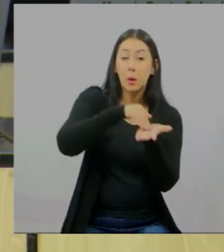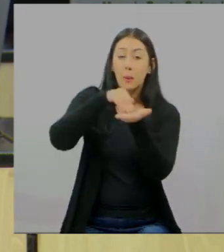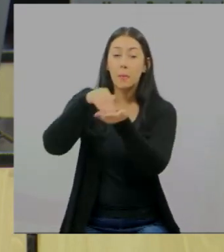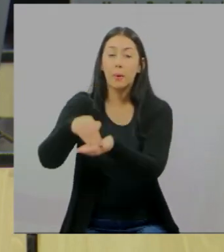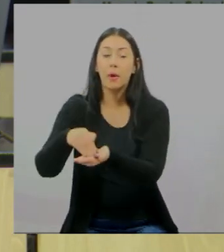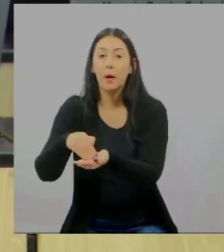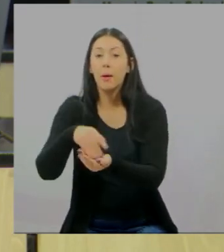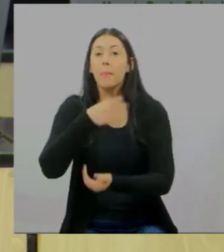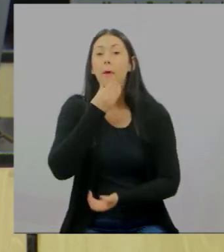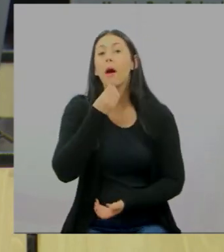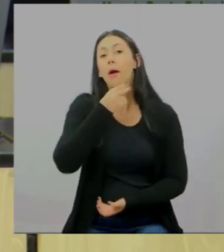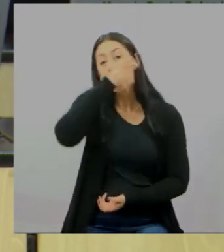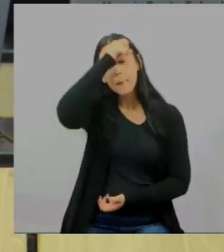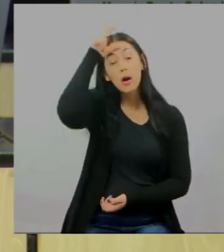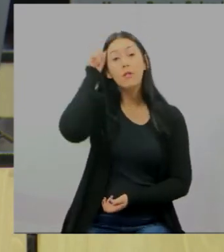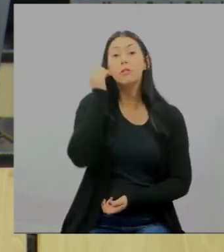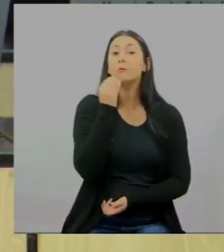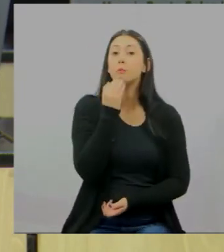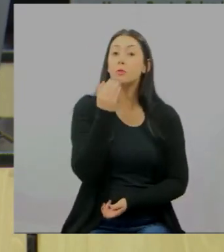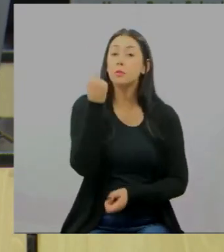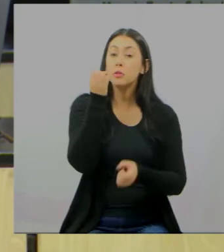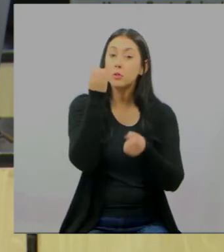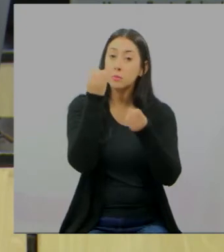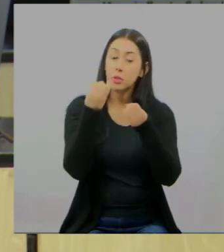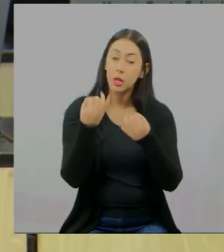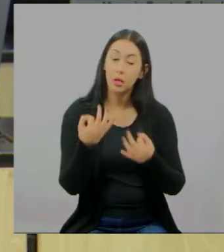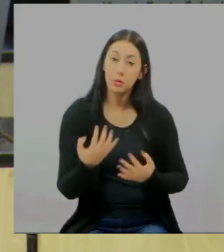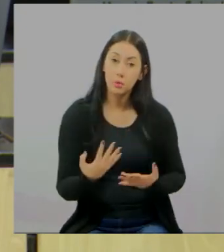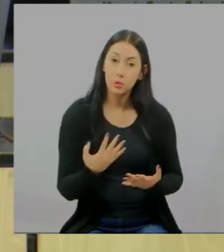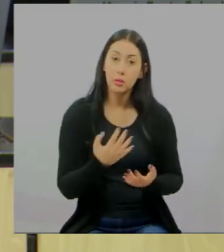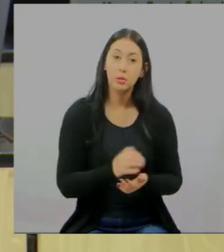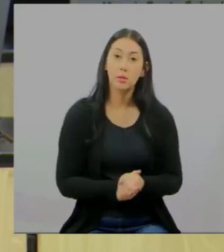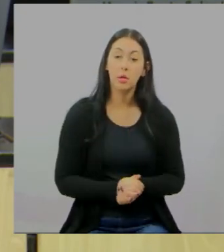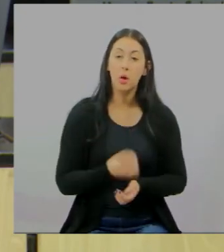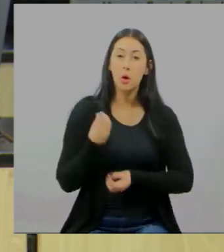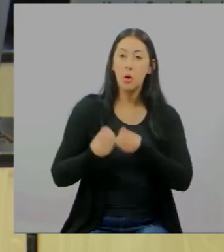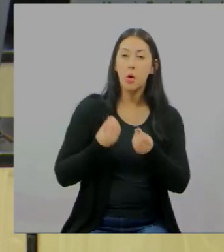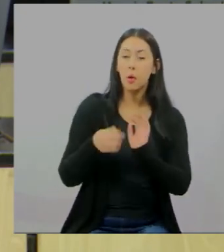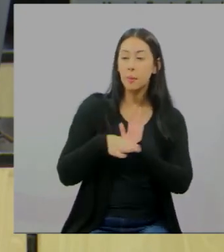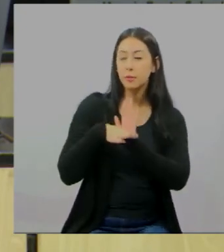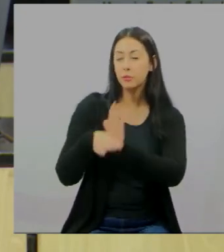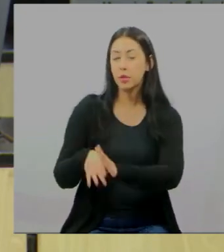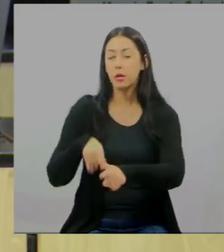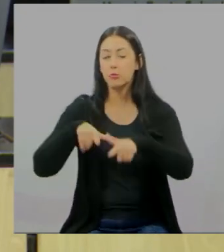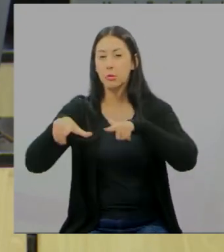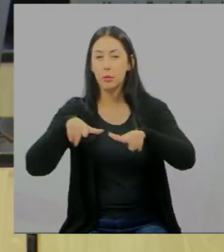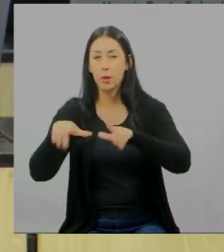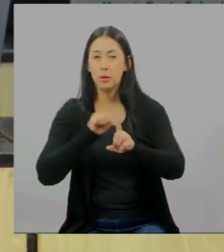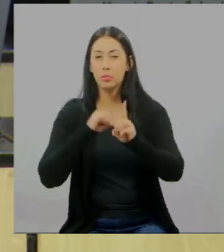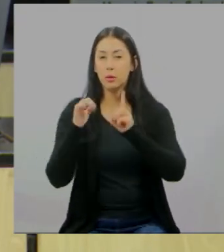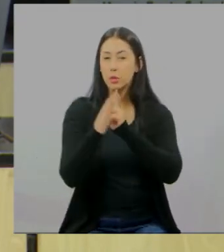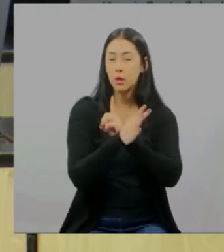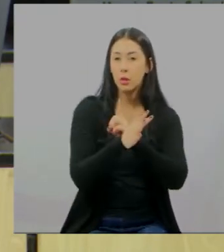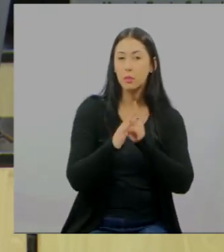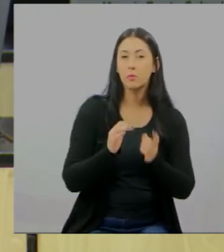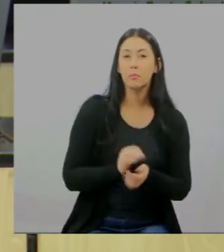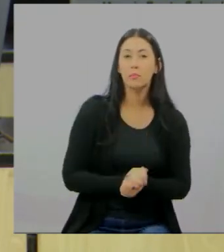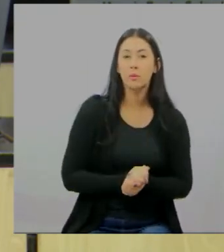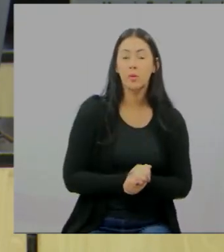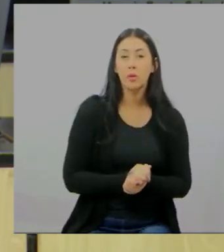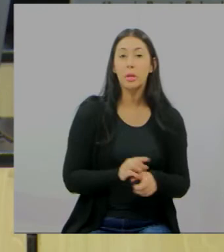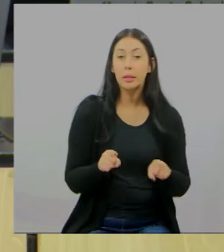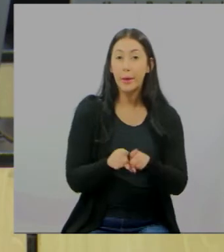o seguinte pedido de informações referente ao atendimento em especial ao trabalho social e de saúde no período